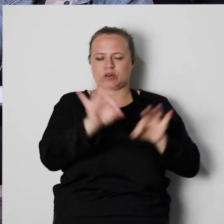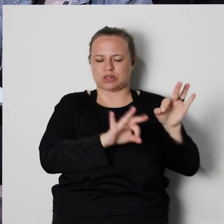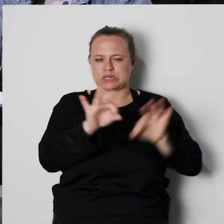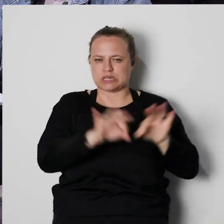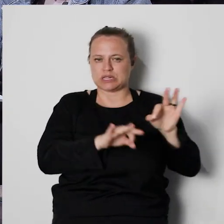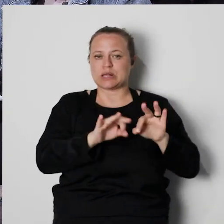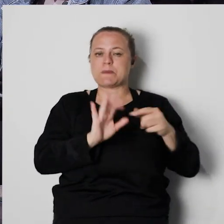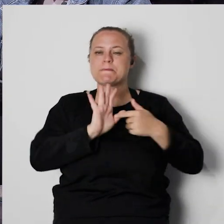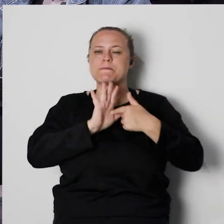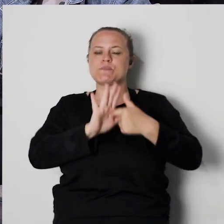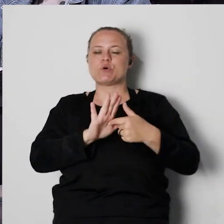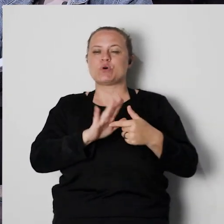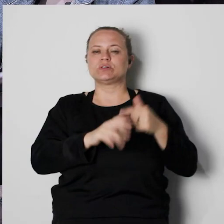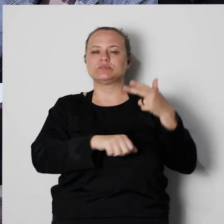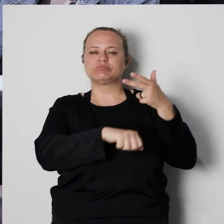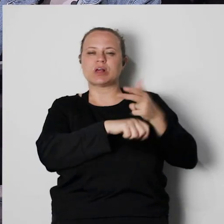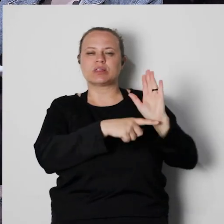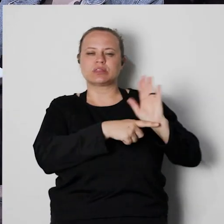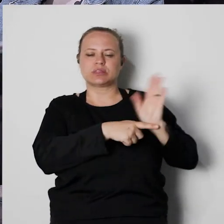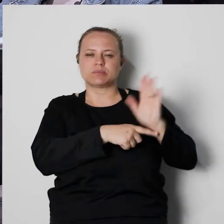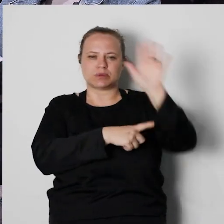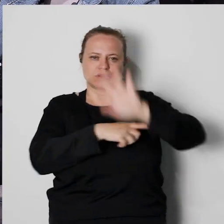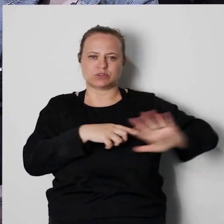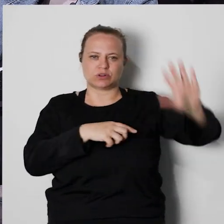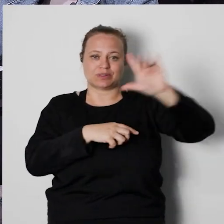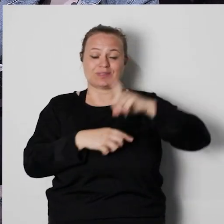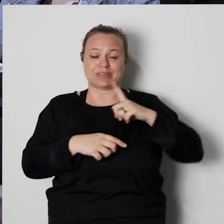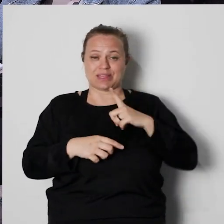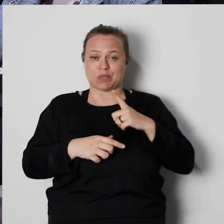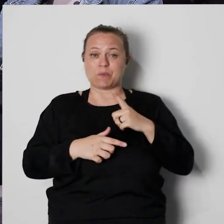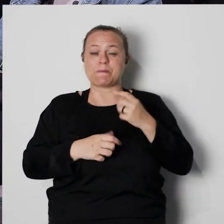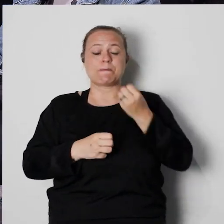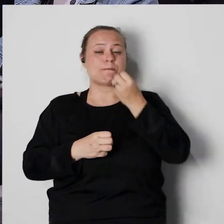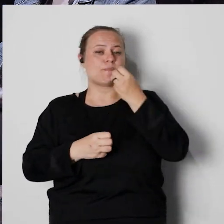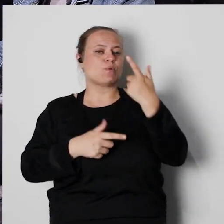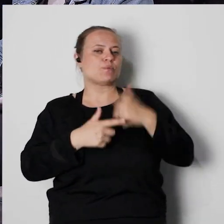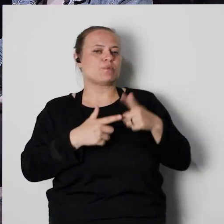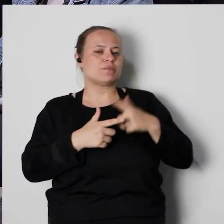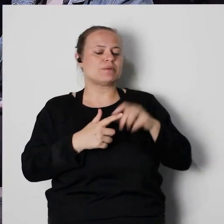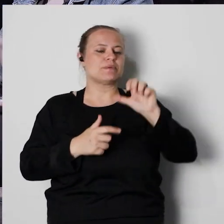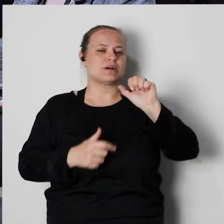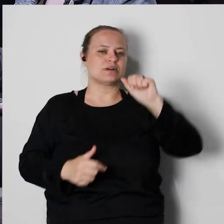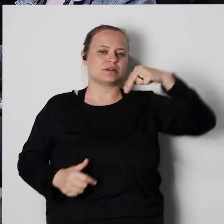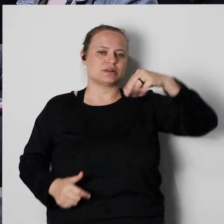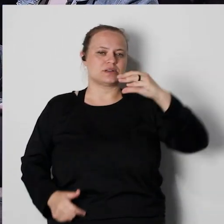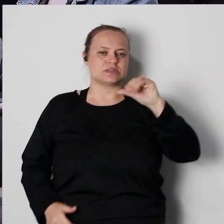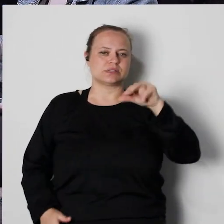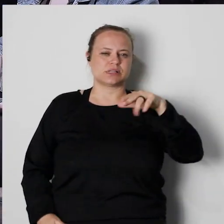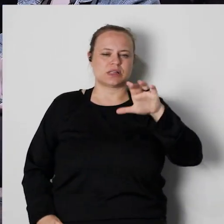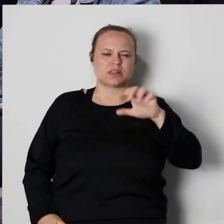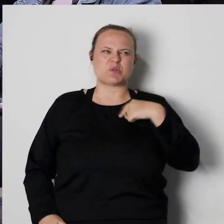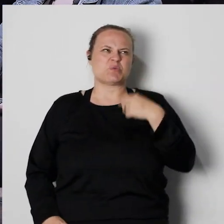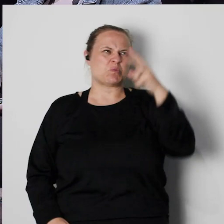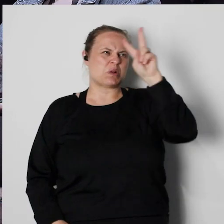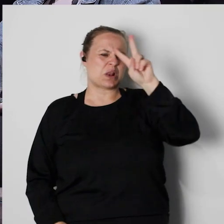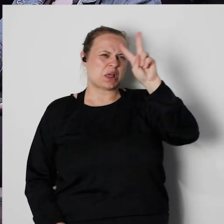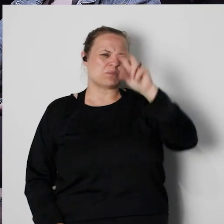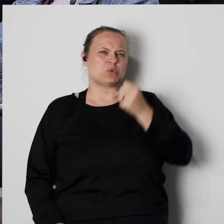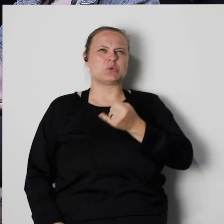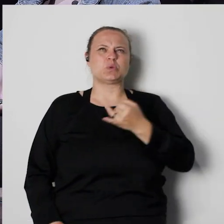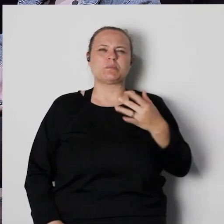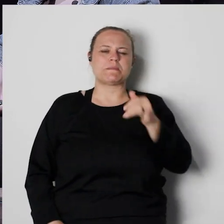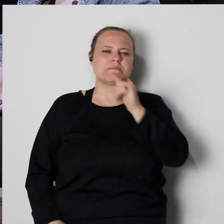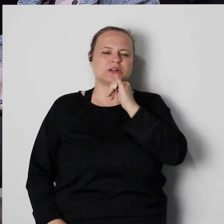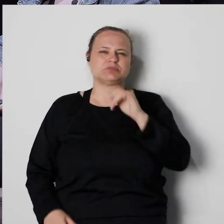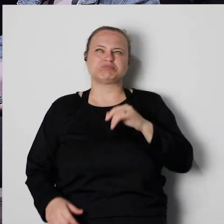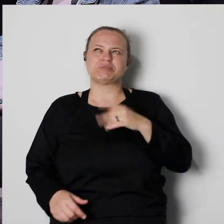trabalhando junto como analista de cultura no departamento regional aqui do Sesc Santa Catarina, quando a gente estava estruturando a Mostra Sesc de